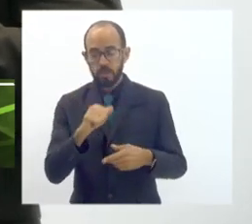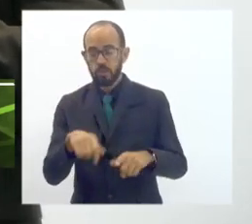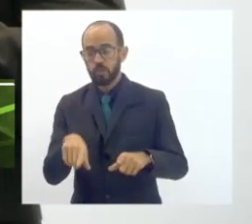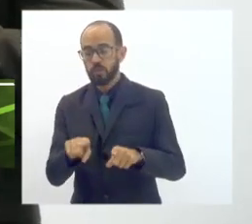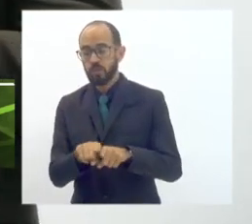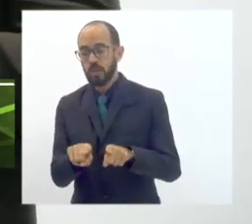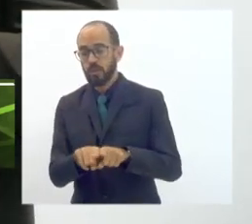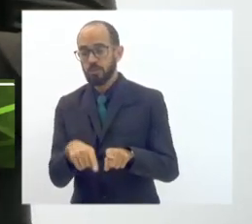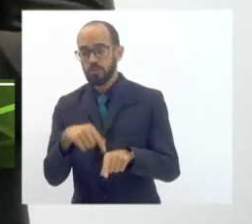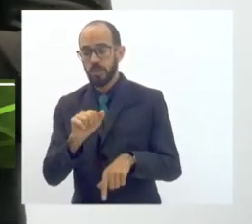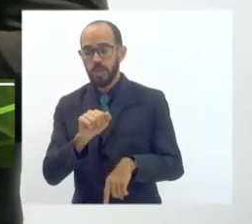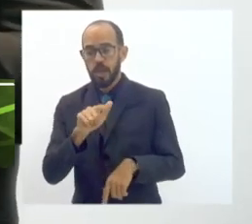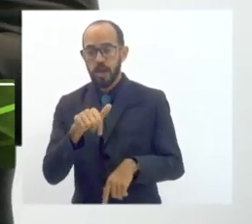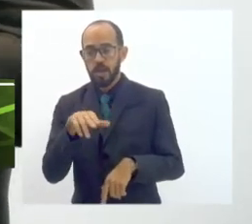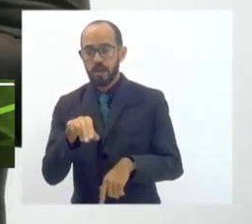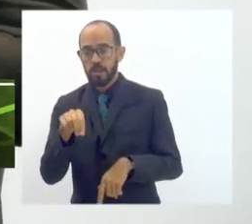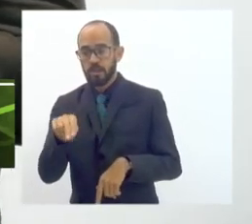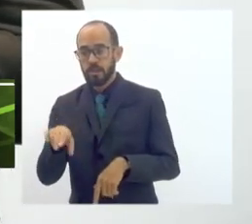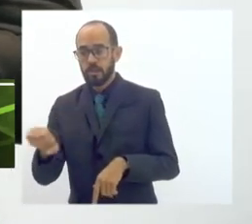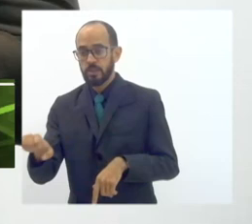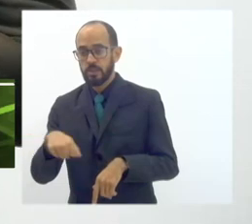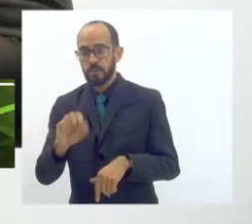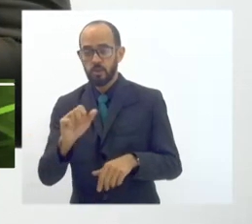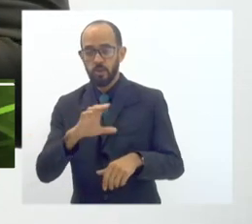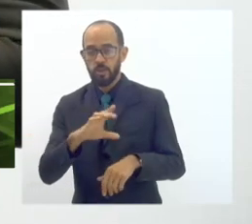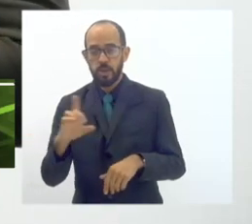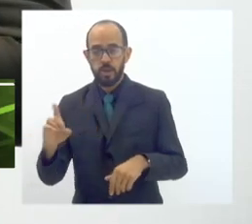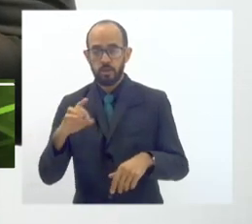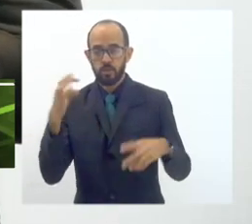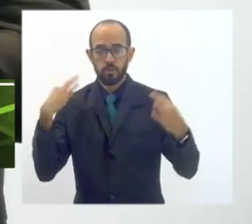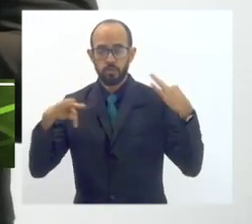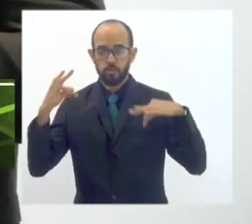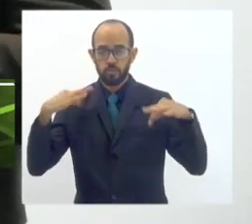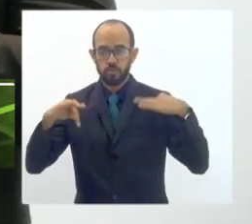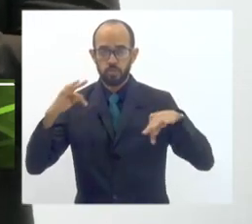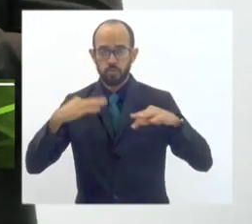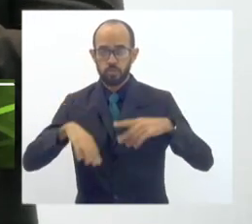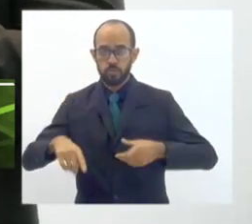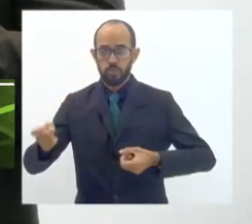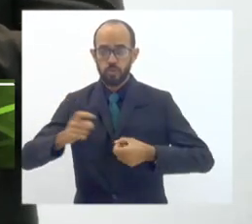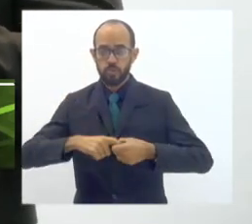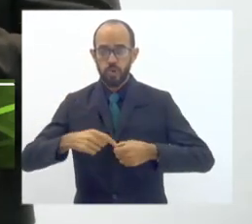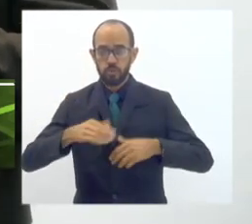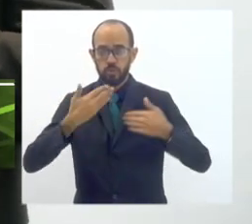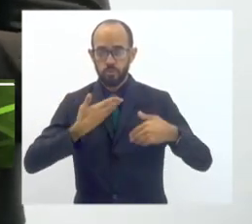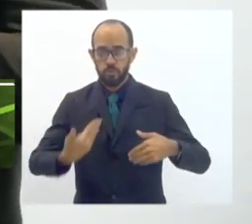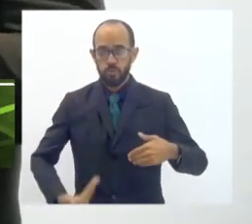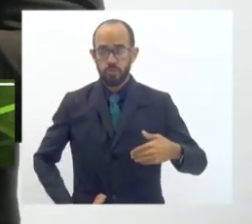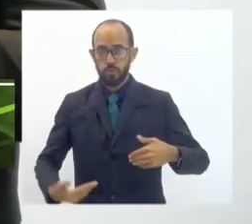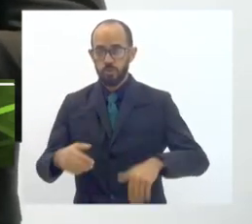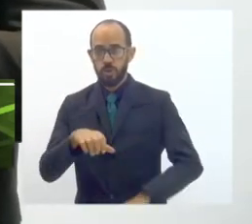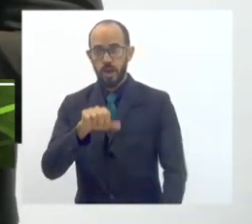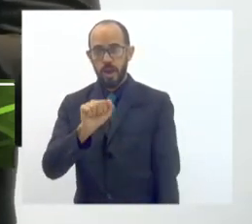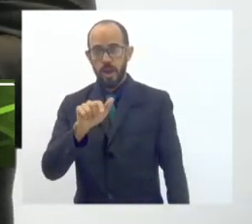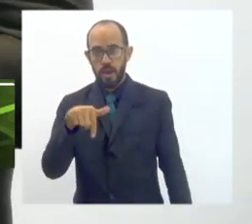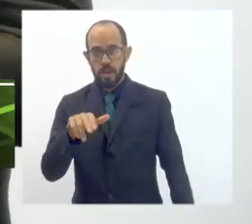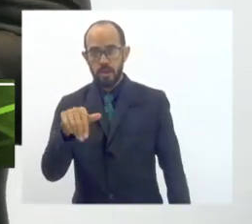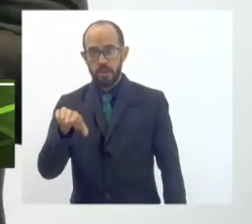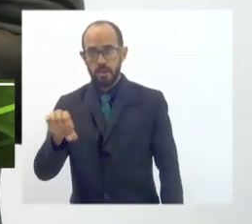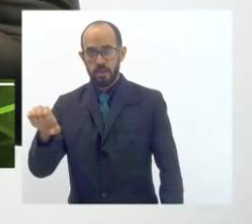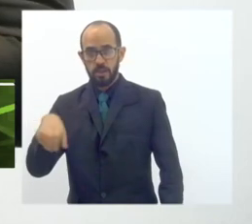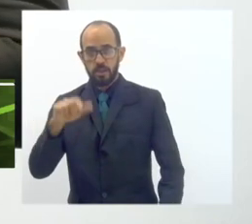A Aline Fidalgo, coordenadora técnica do Turismo na Frente Parlamentar dos Consórcios Públicos. Obrigado pela presença. Aline Gonçalves